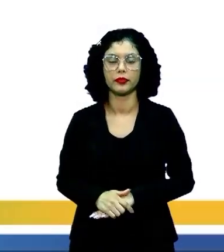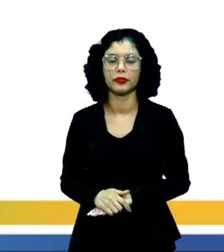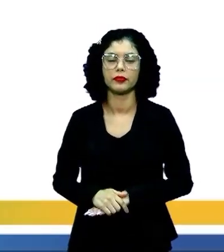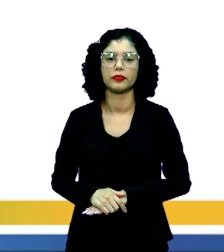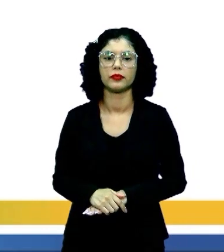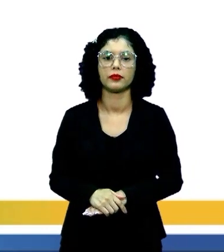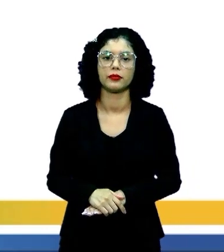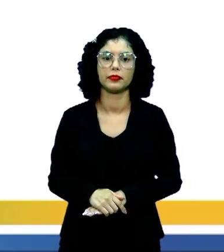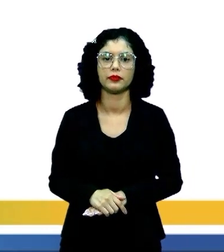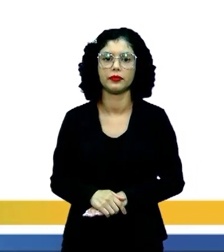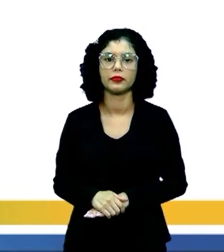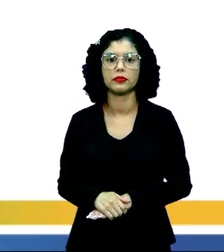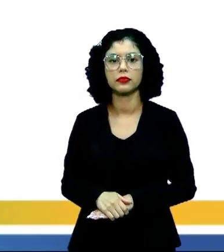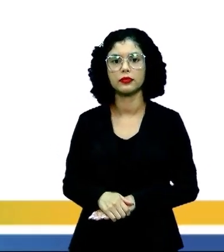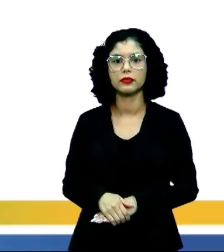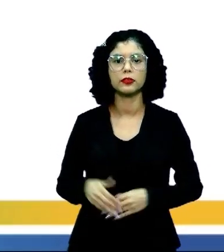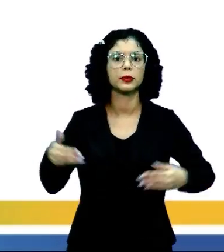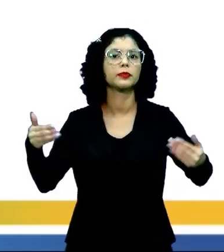certo?